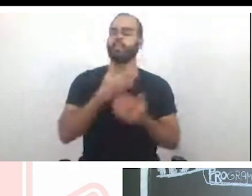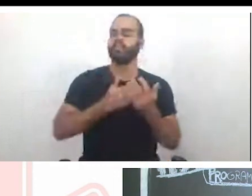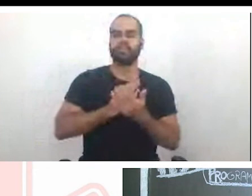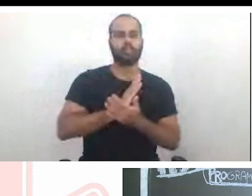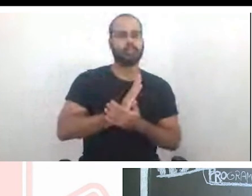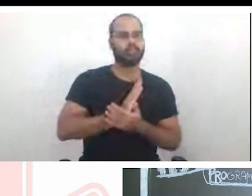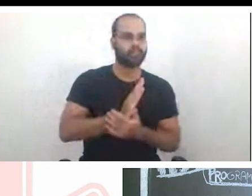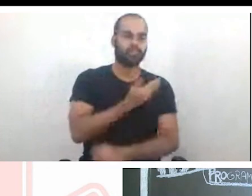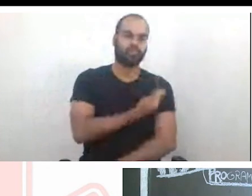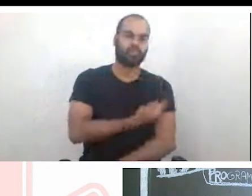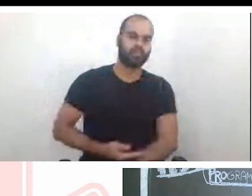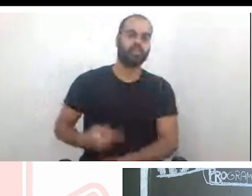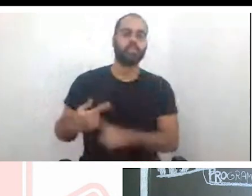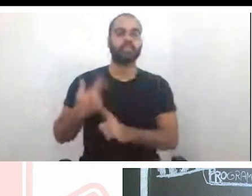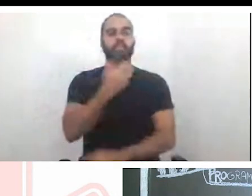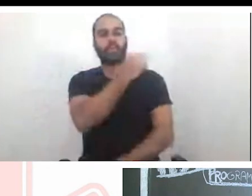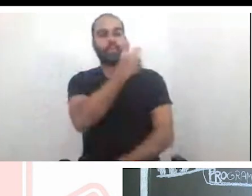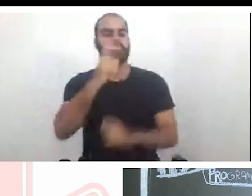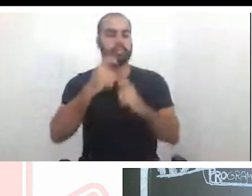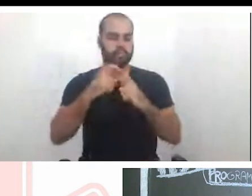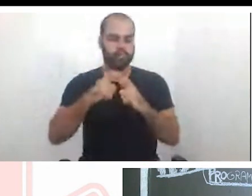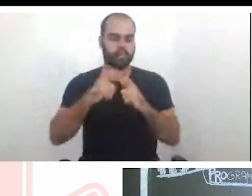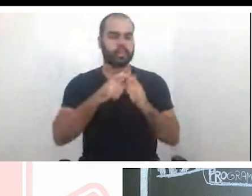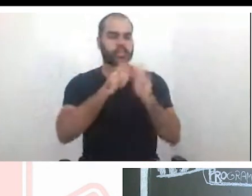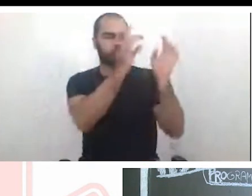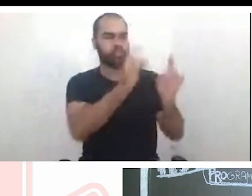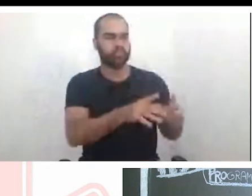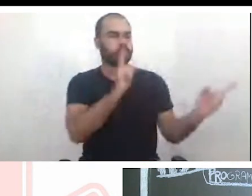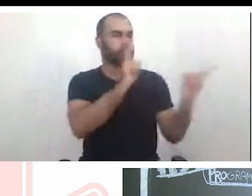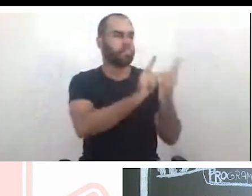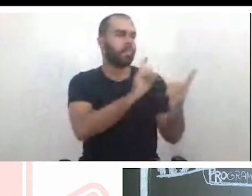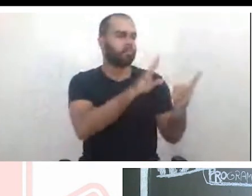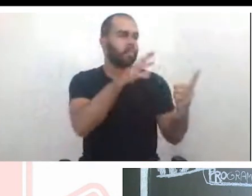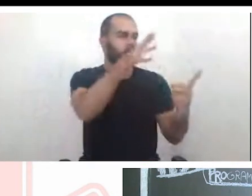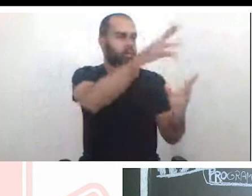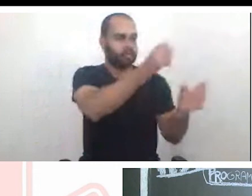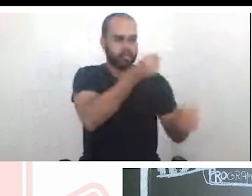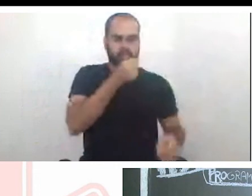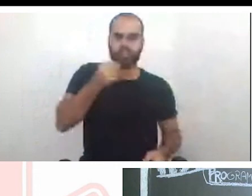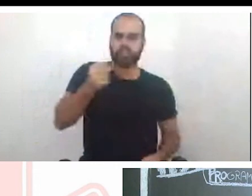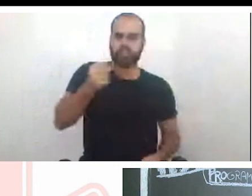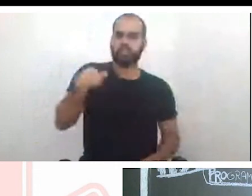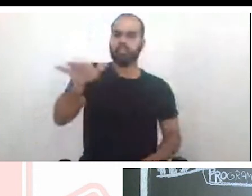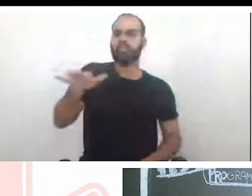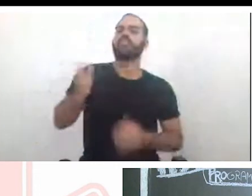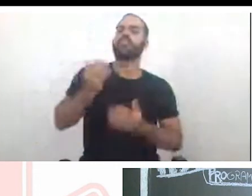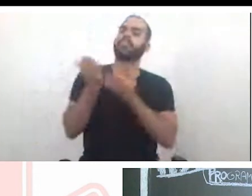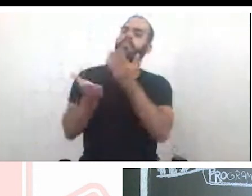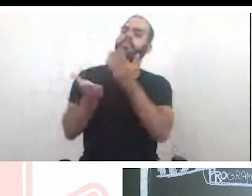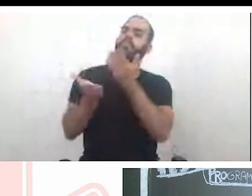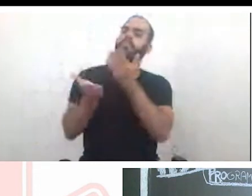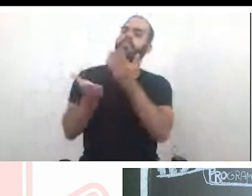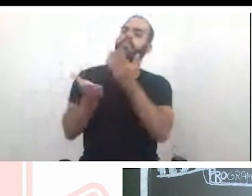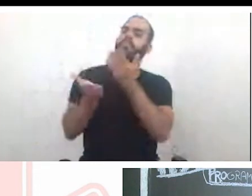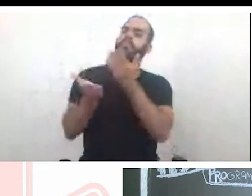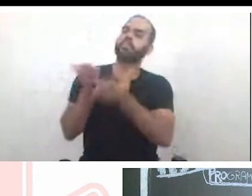outras especialidades que estavam acostumados com consultório tiveram que ser recrutados nessa pandemia para trabalhar em emergência e nem